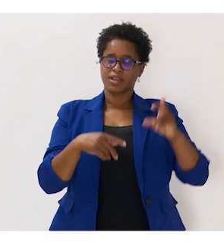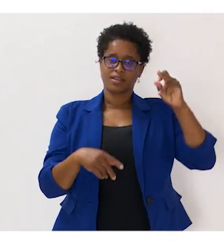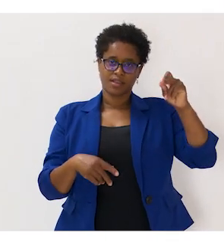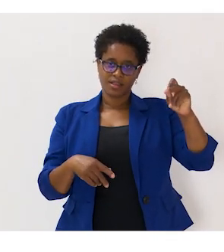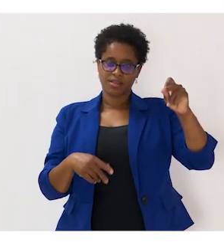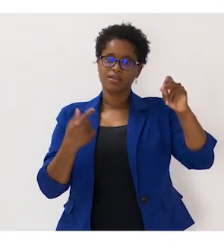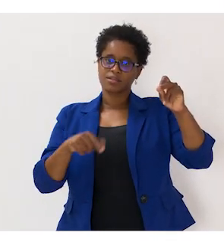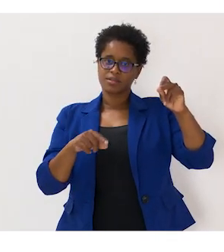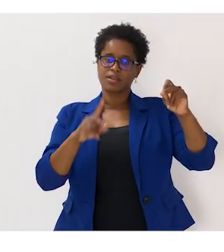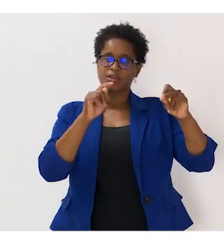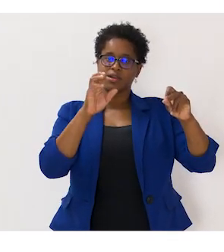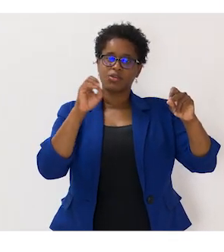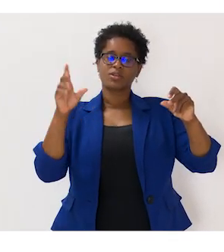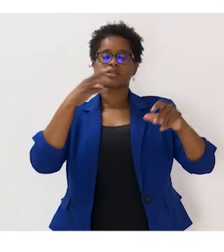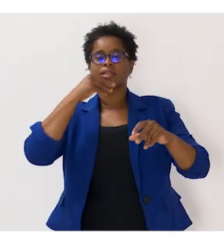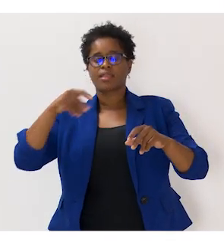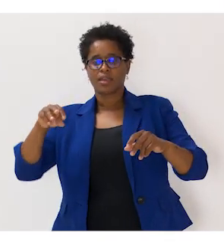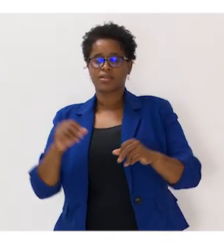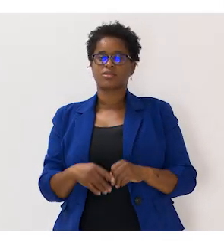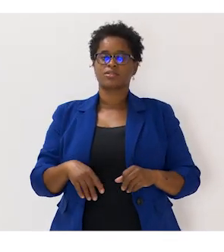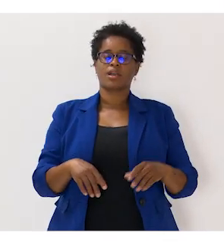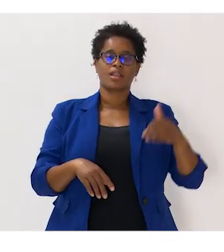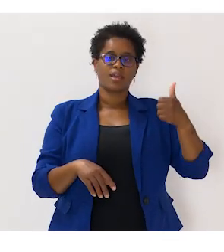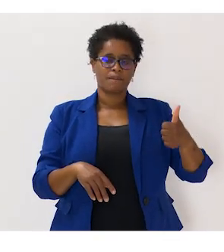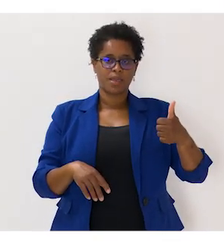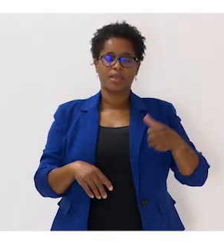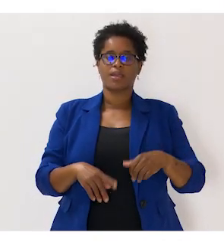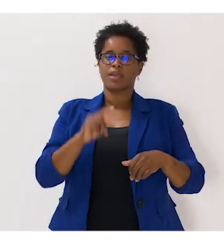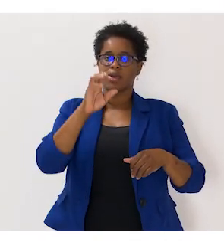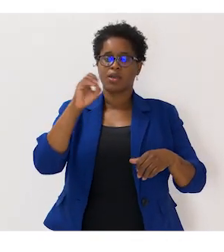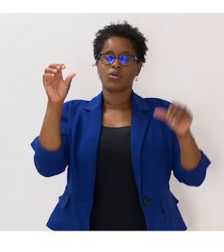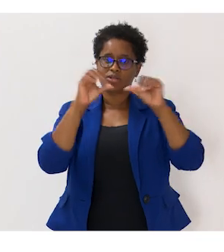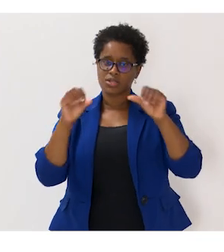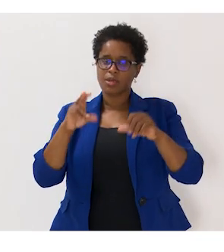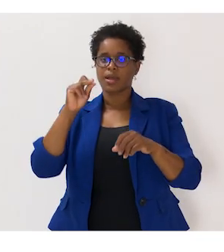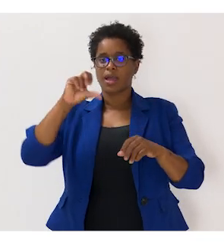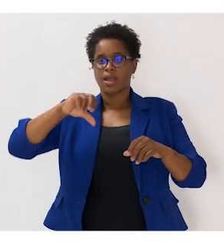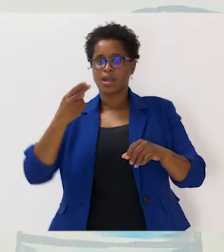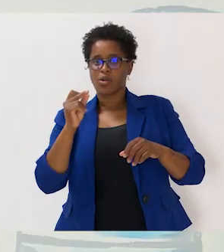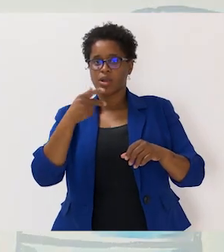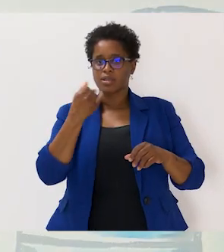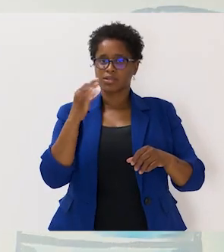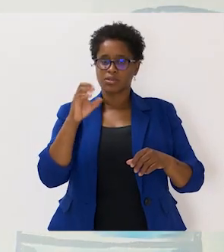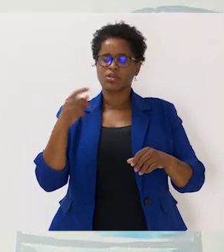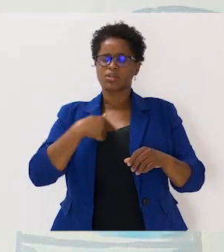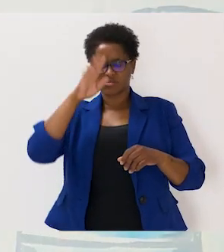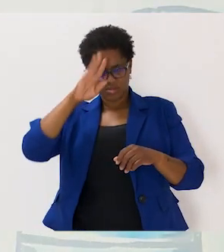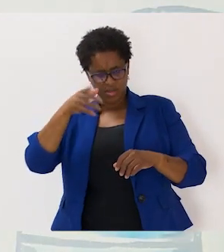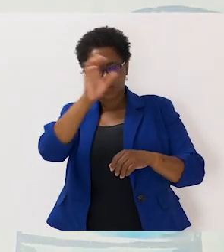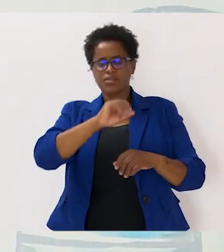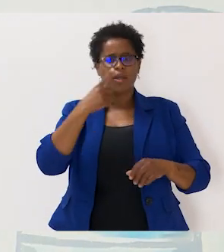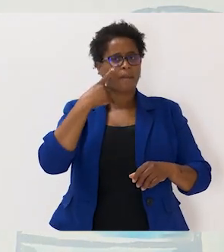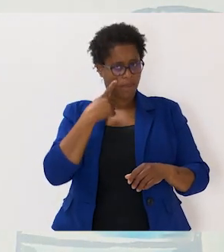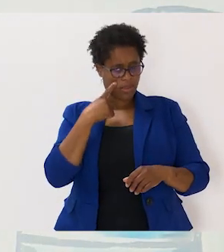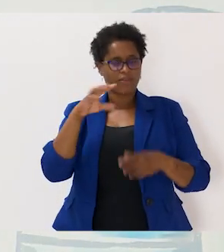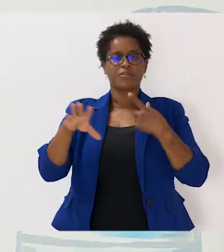linha A um ecossistema terrestre, a linha B a um ecossistema aquático. Eu sei que vocês são